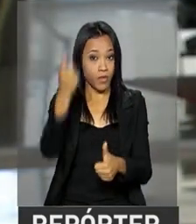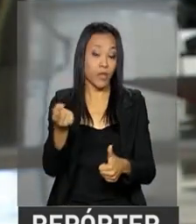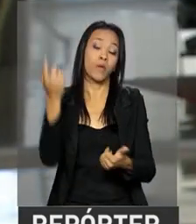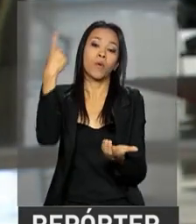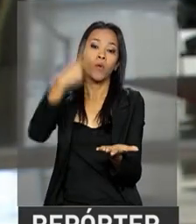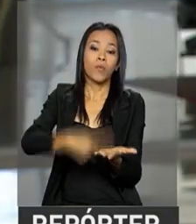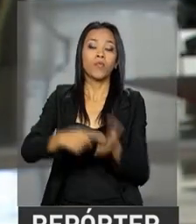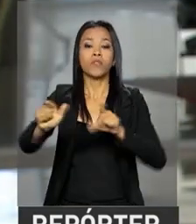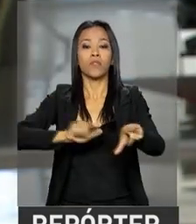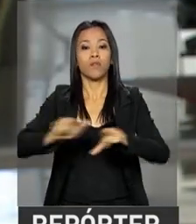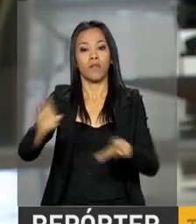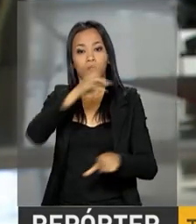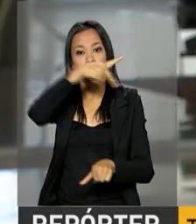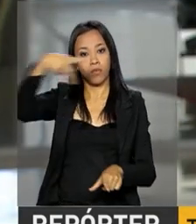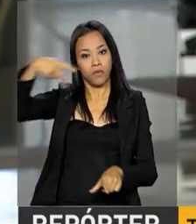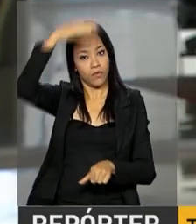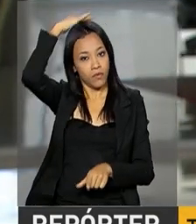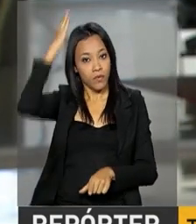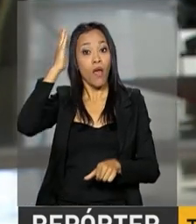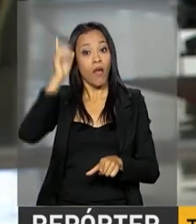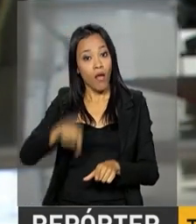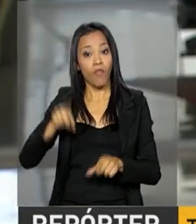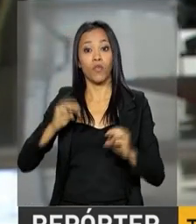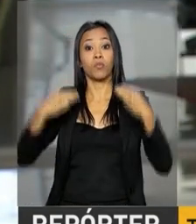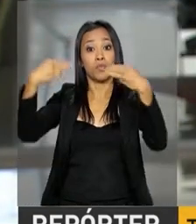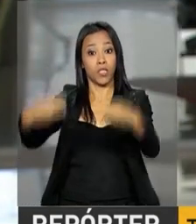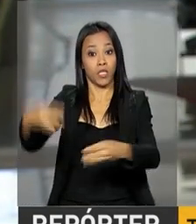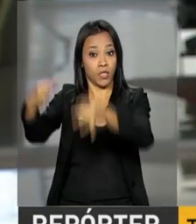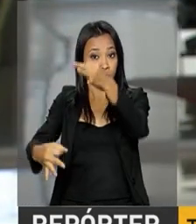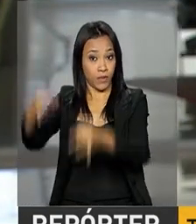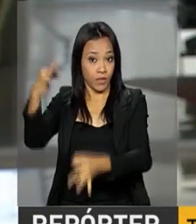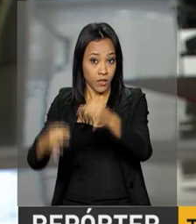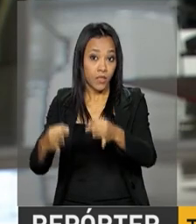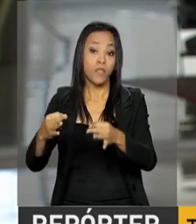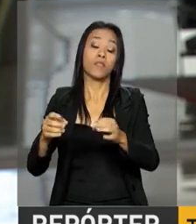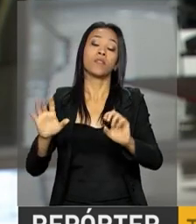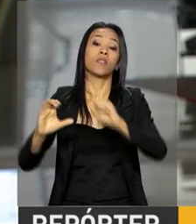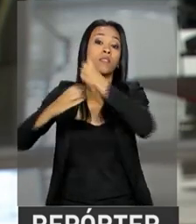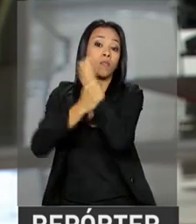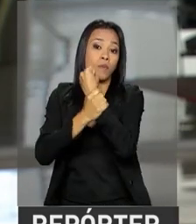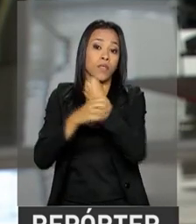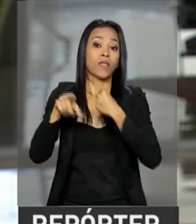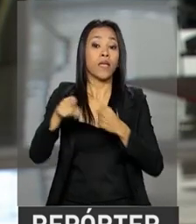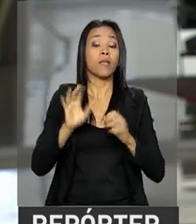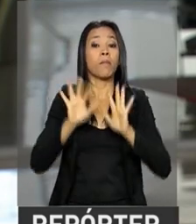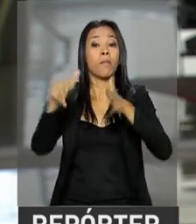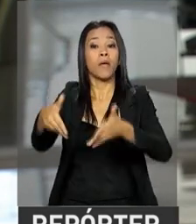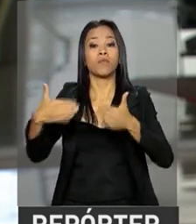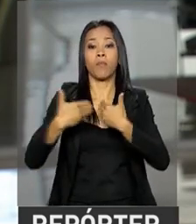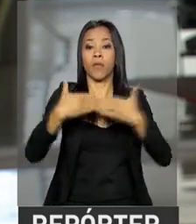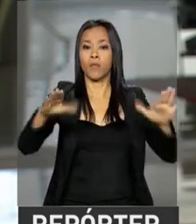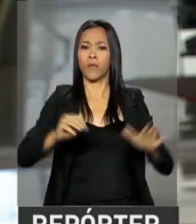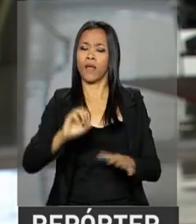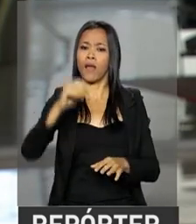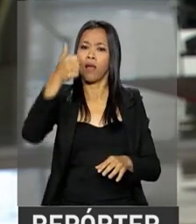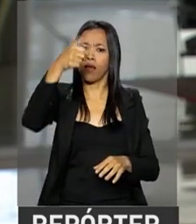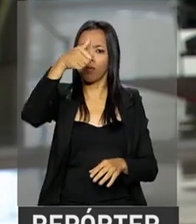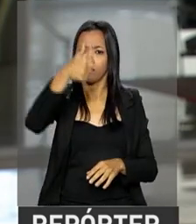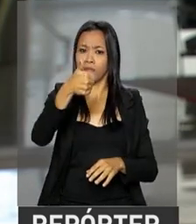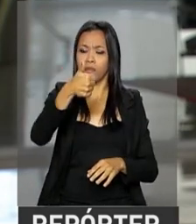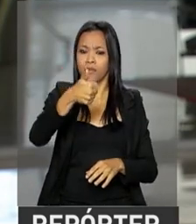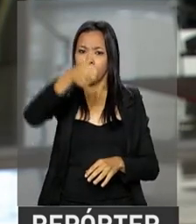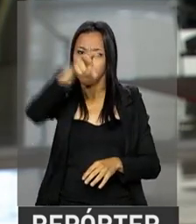dia do presidente Michel Temer foi no Ministério da Justiça e da Segurança Pública. Ele participou da abertura da 15ª Conferência dos Ministros